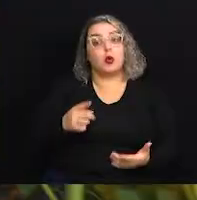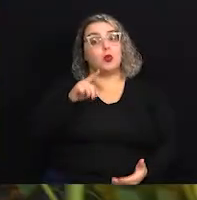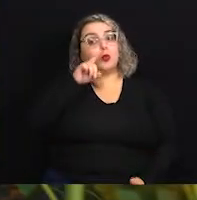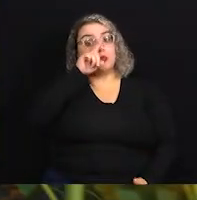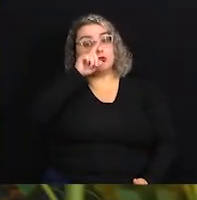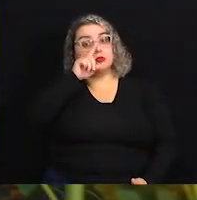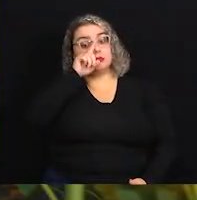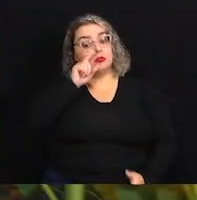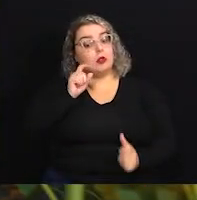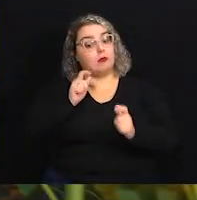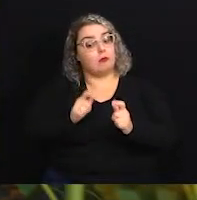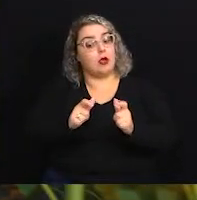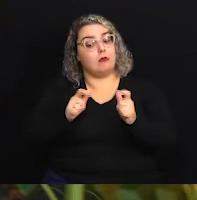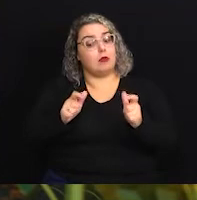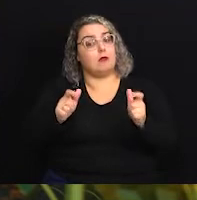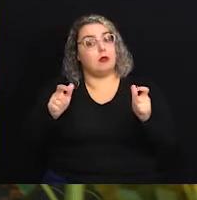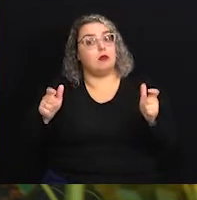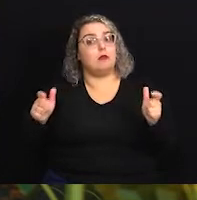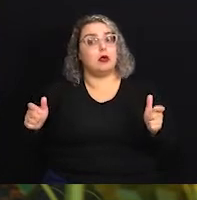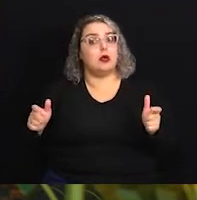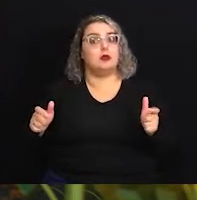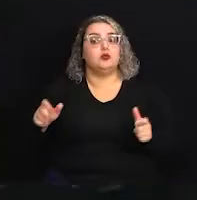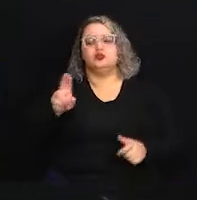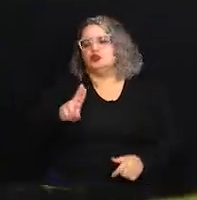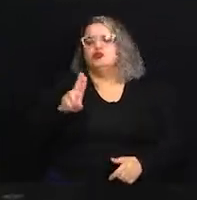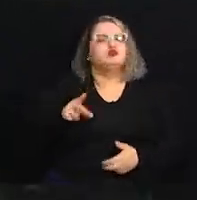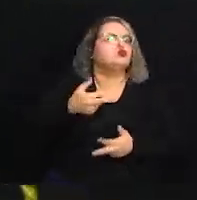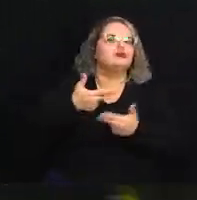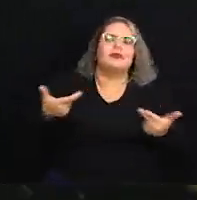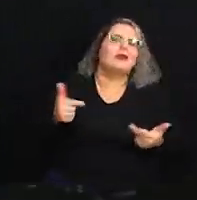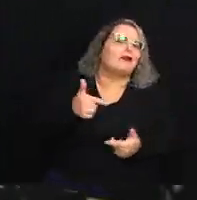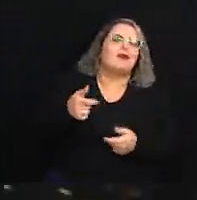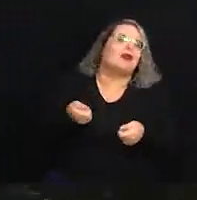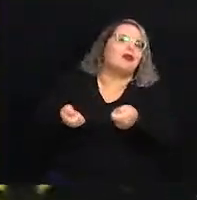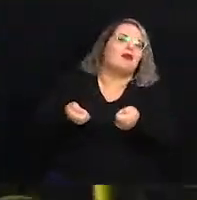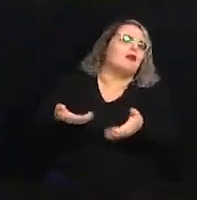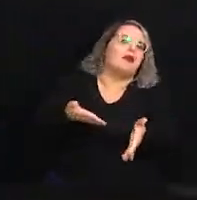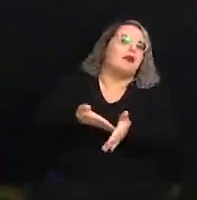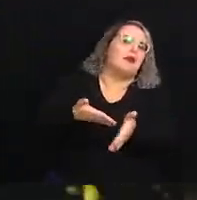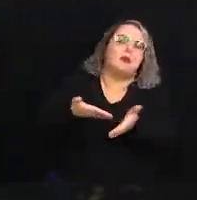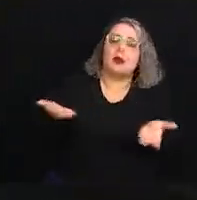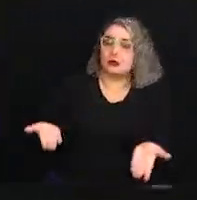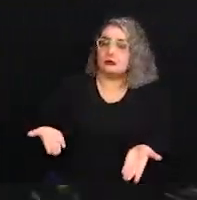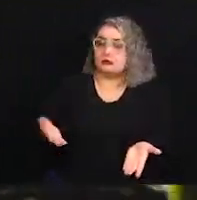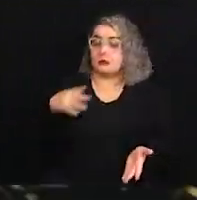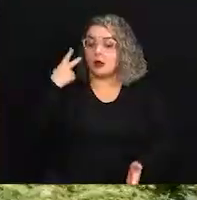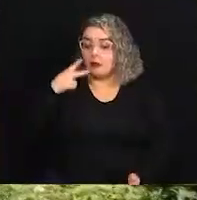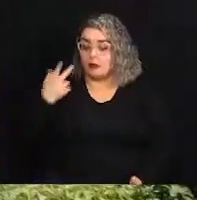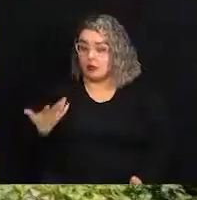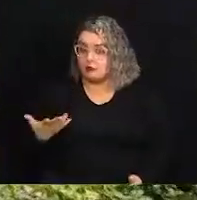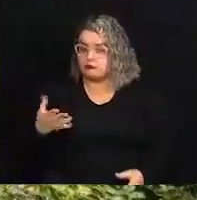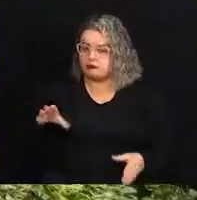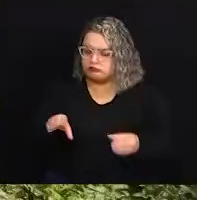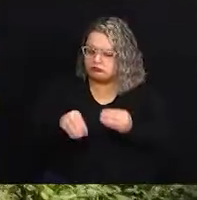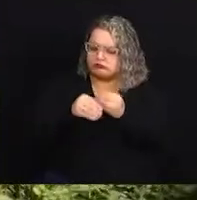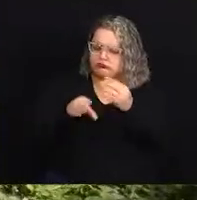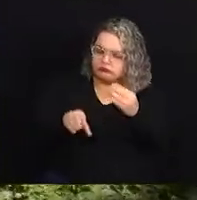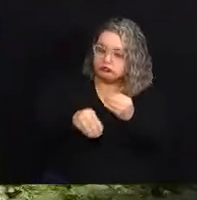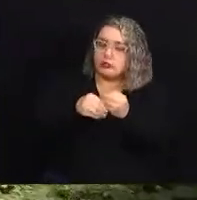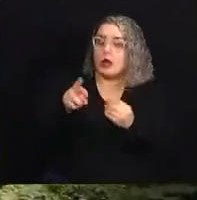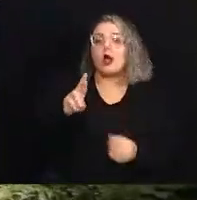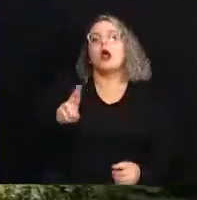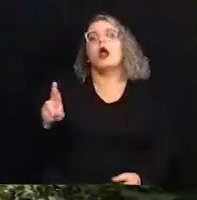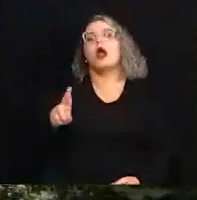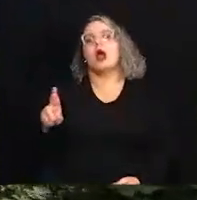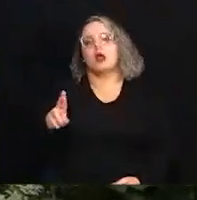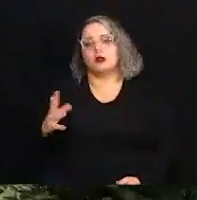riscos crescentes do consumo desenfreado. Em uma primeira ampliação da política, foram acrescentados mais R's